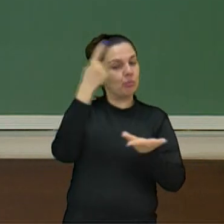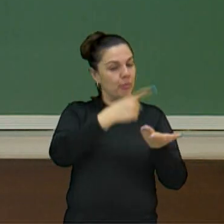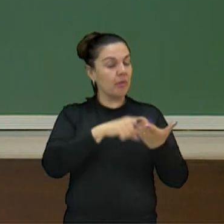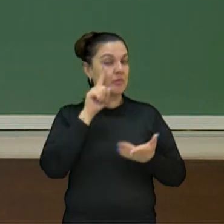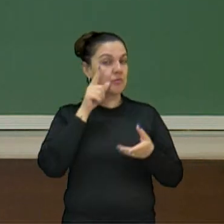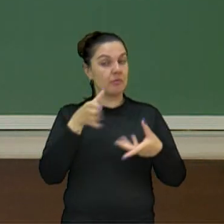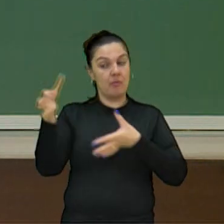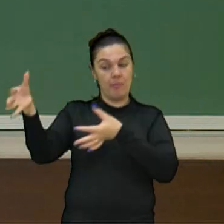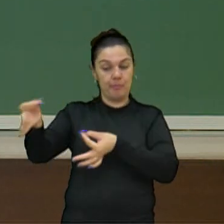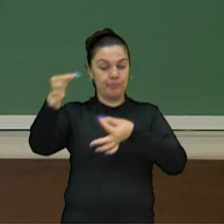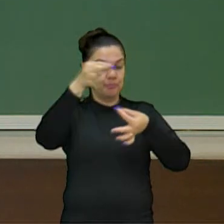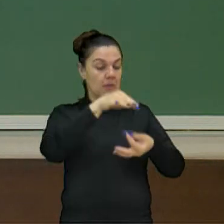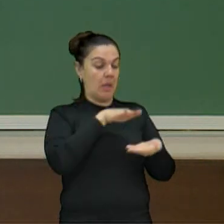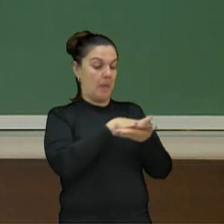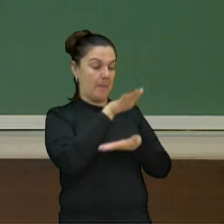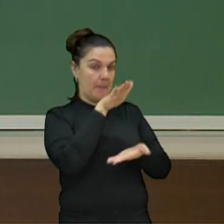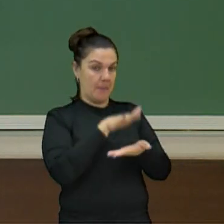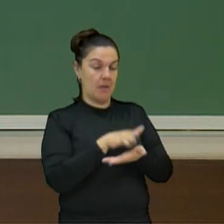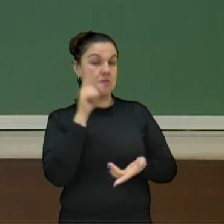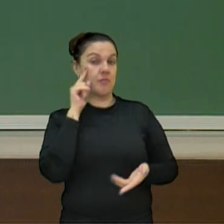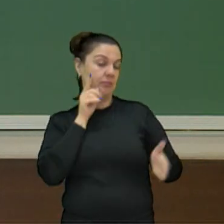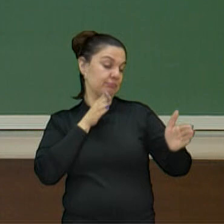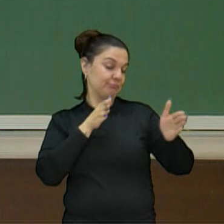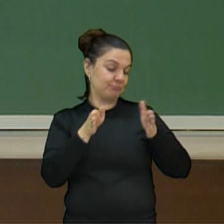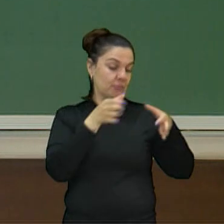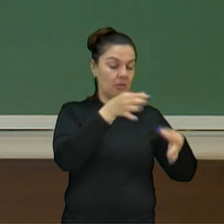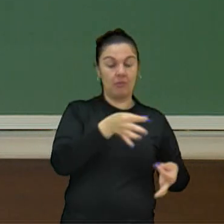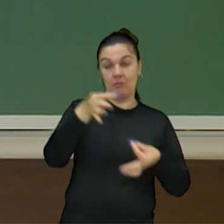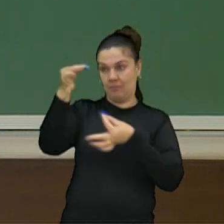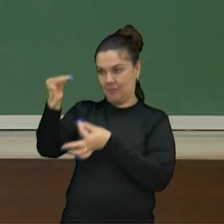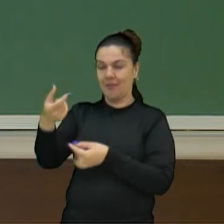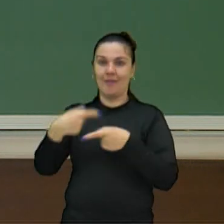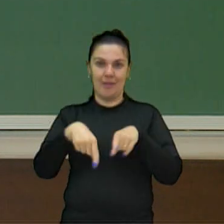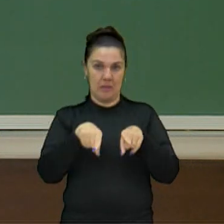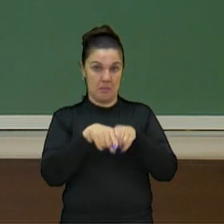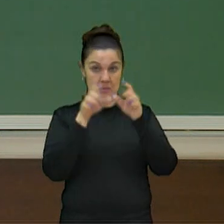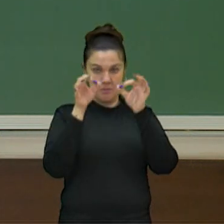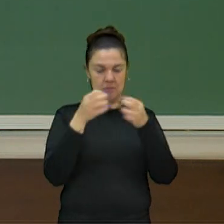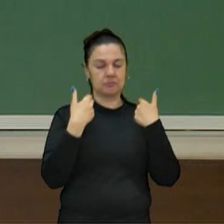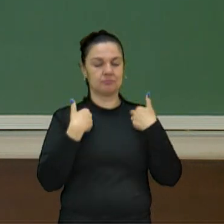material, né? Para entregar no prazo, para fazer tudo certinho também, tá? Então,